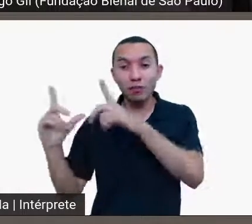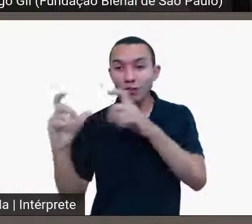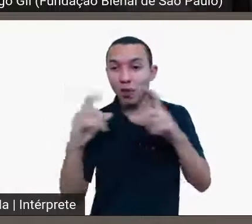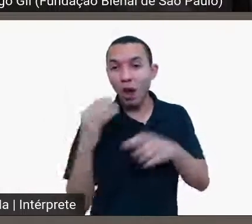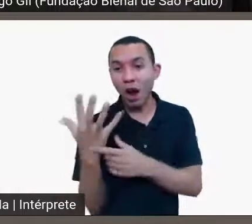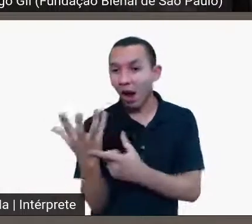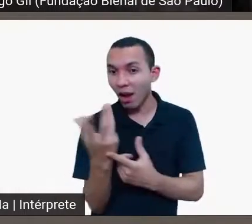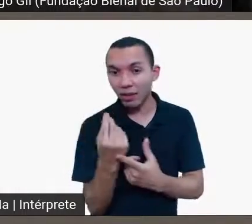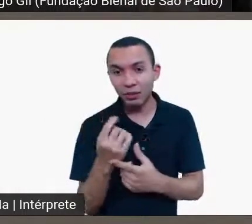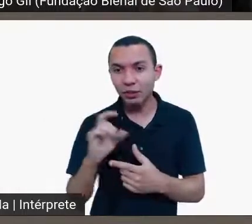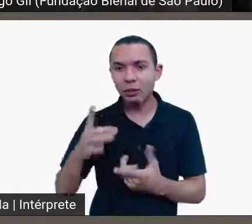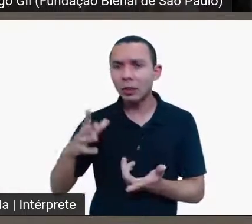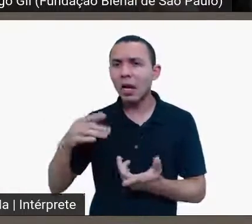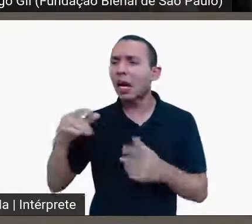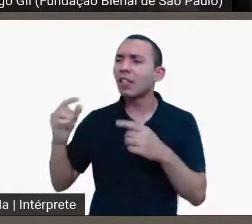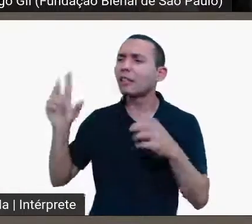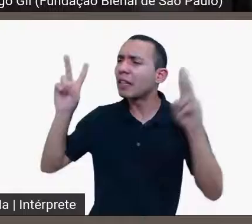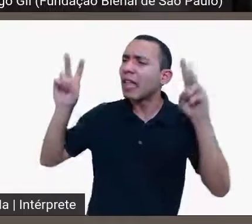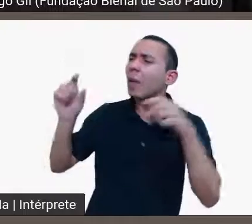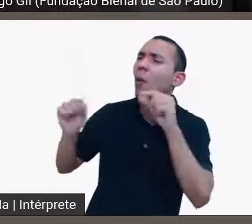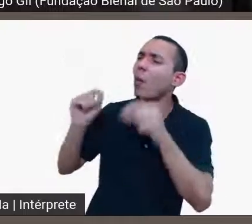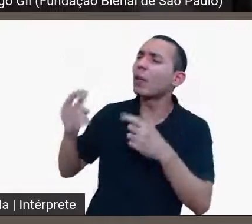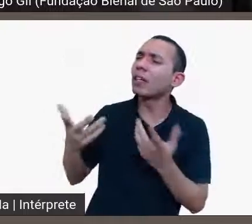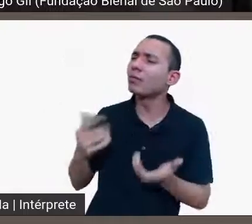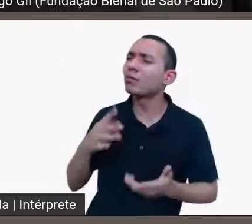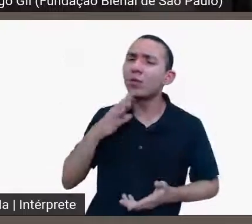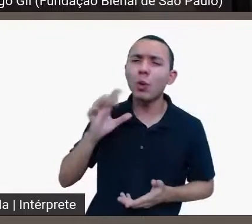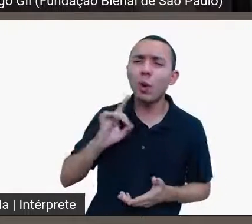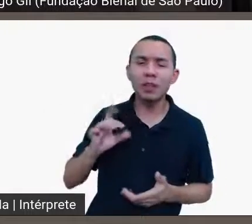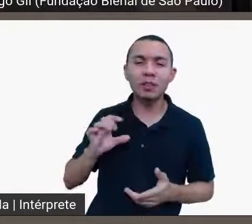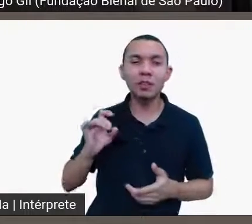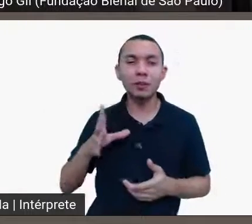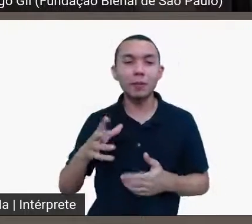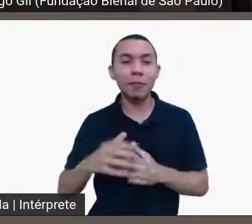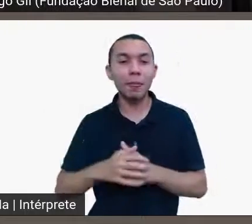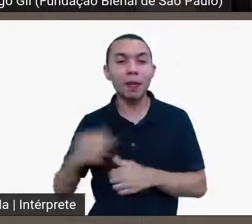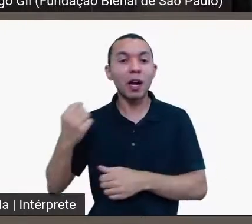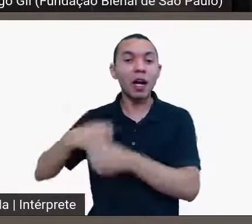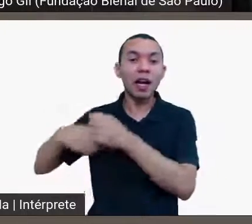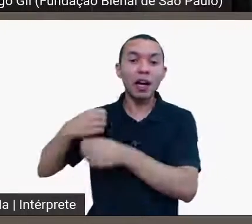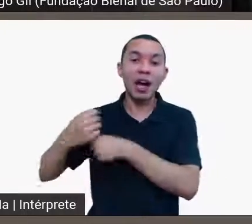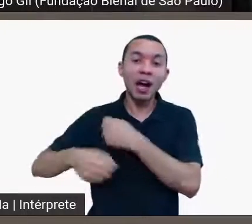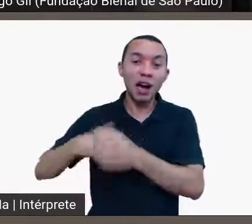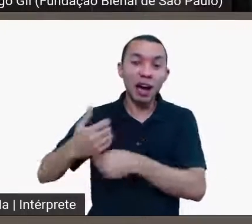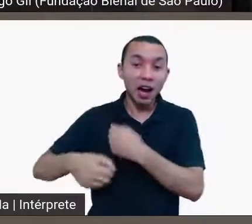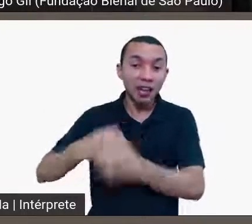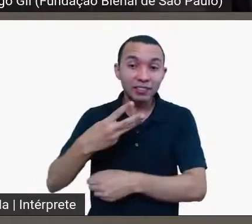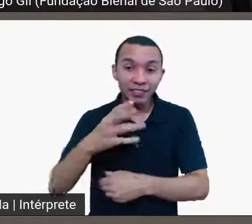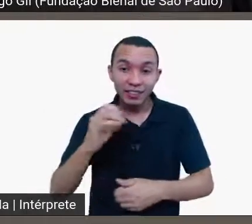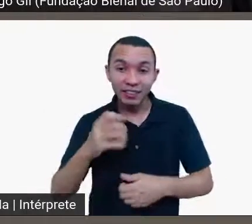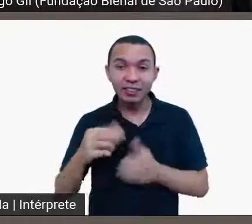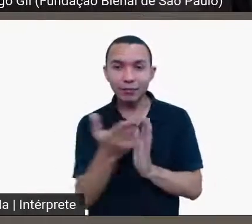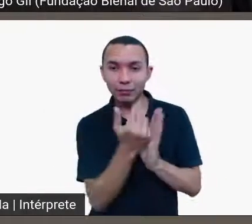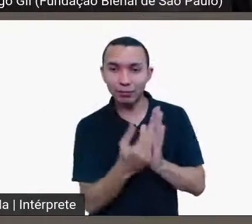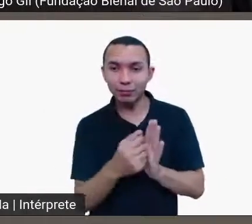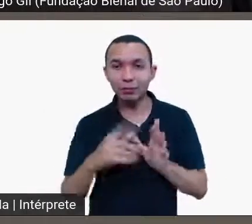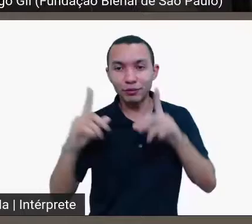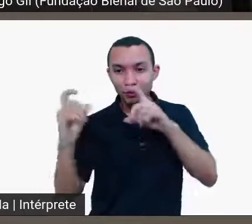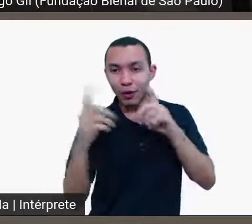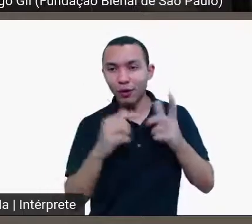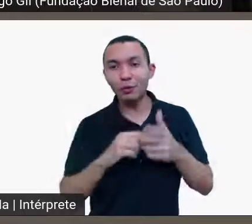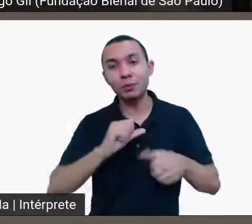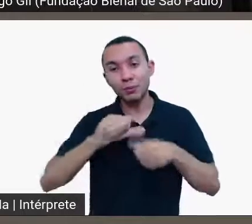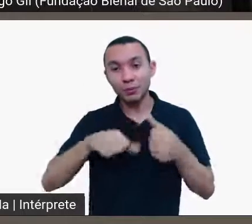do que se trata. Eles só conhecem a caricatura da caricatura 30 anos depois. Agora, tentando falar sobre o Fotoclube, o